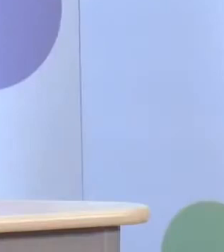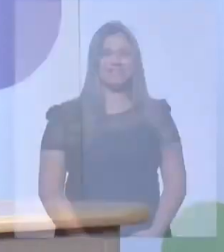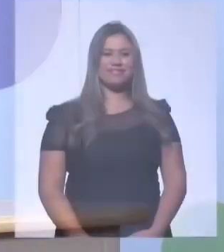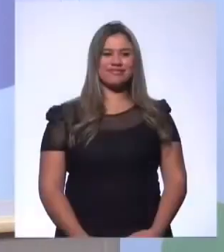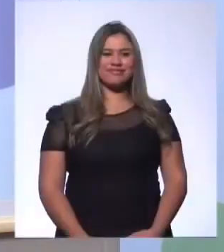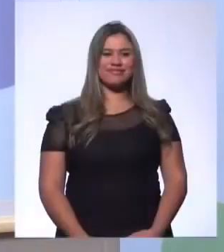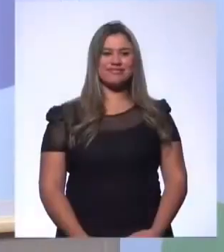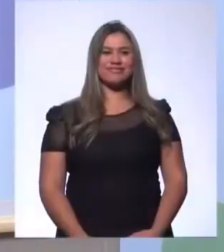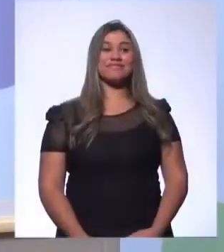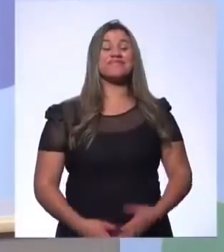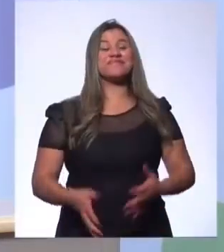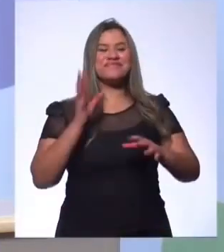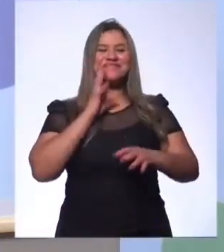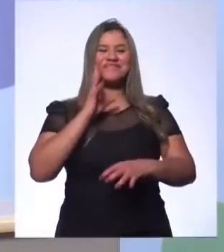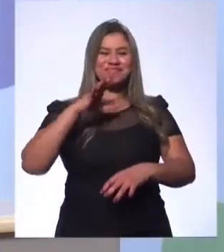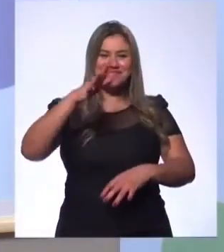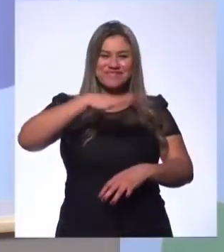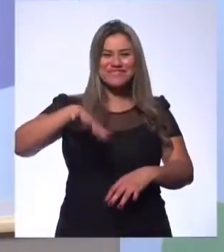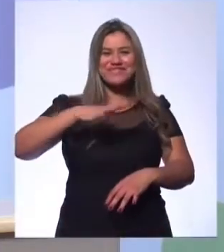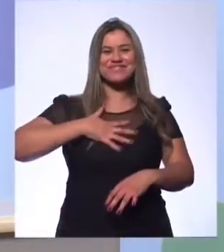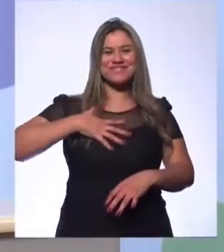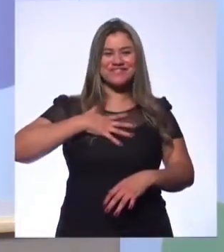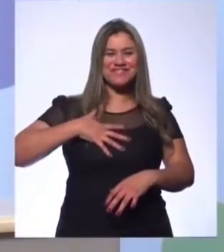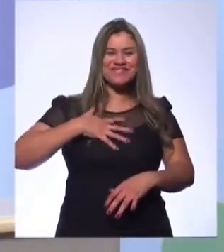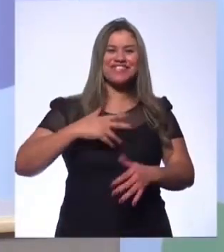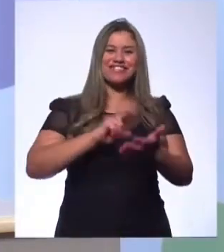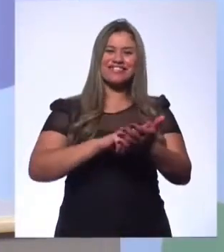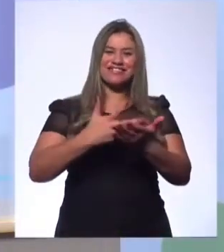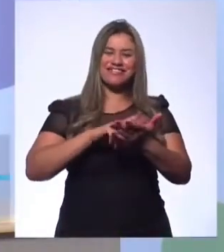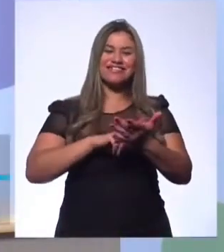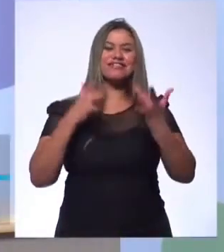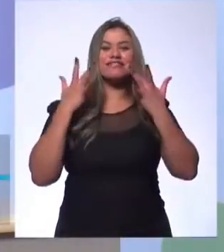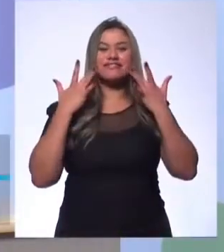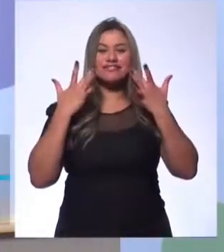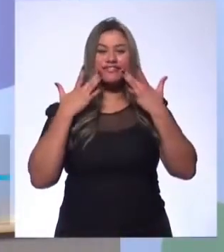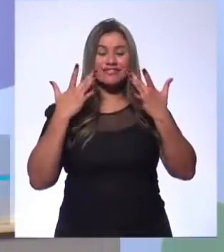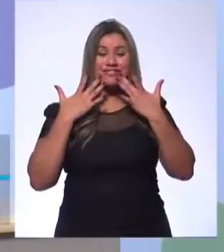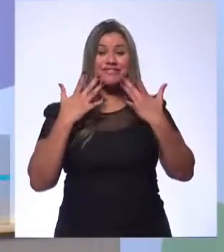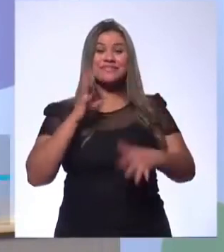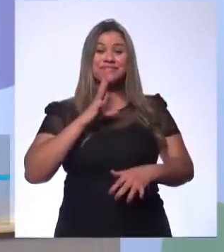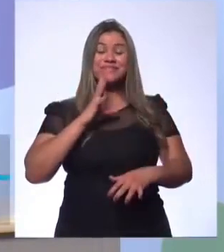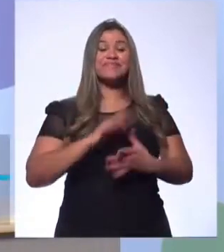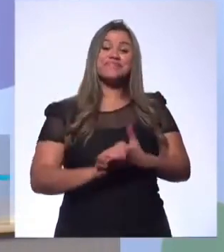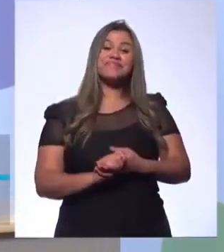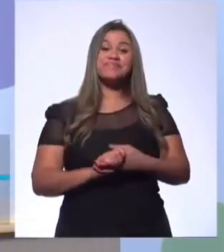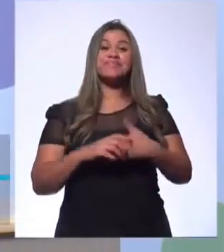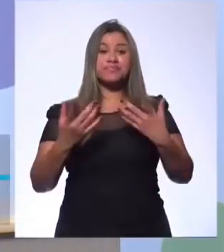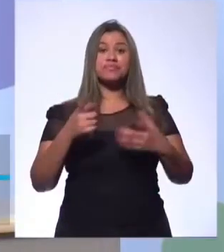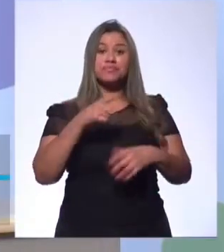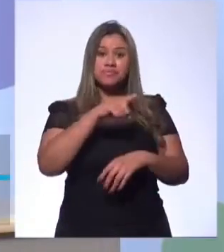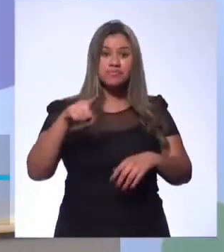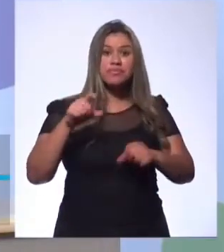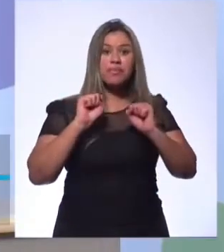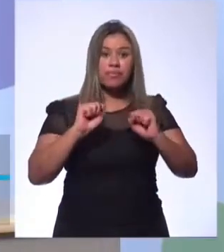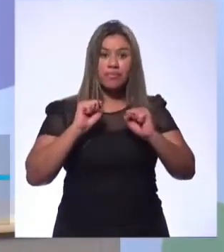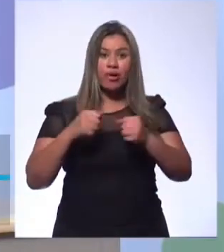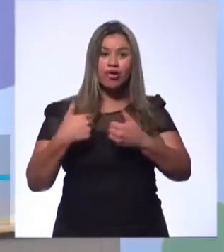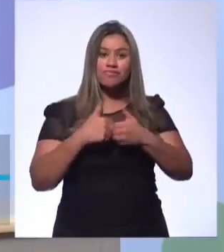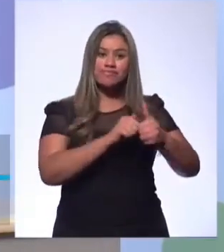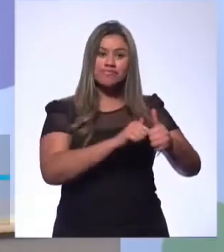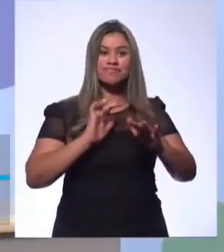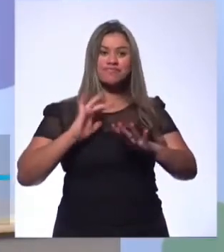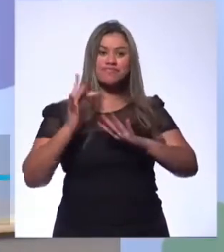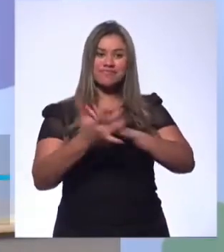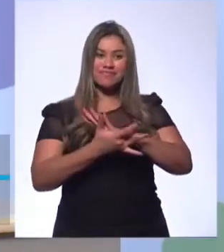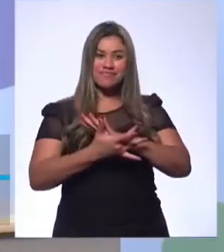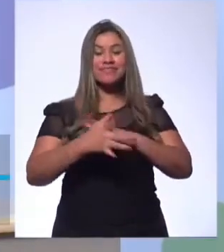Que bacana saber que vocês gostaram aí da interpretação da peça, da dramatização dessa cena. E você pode seguir a gente aí na nossa rede